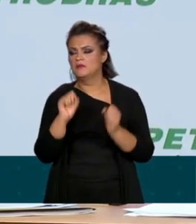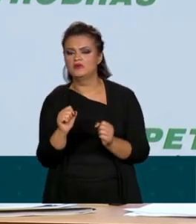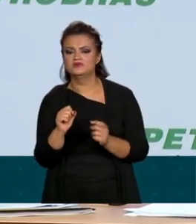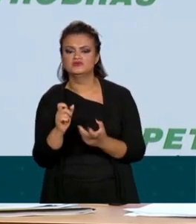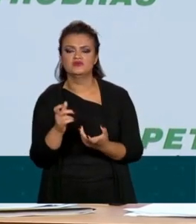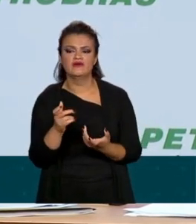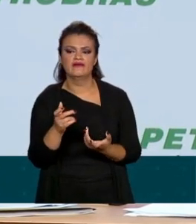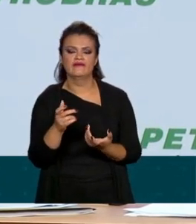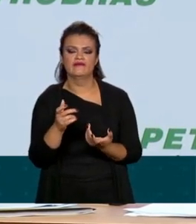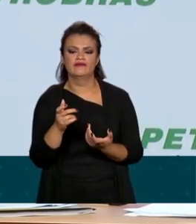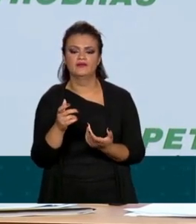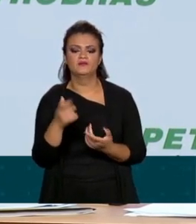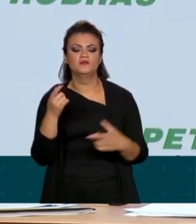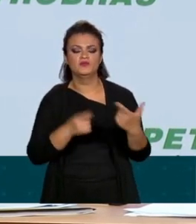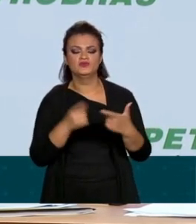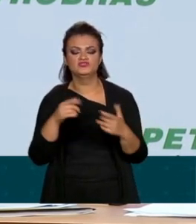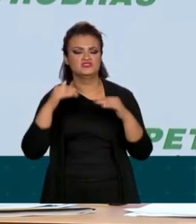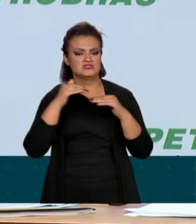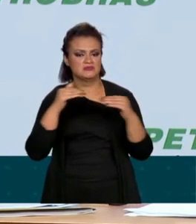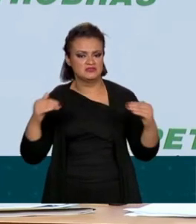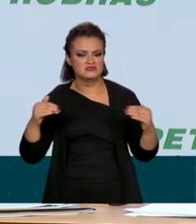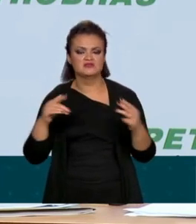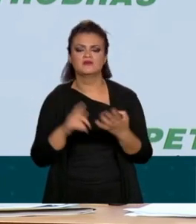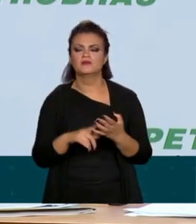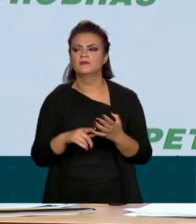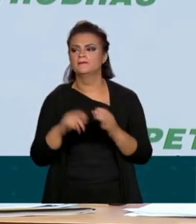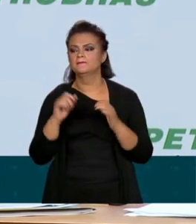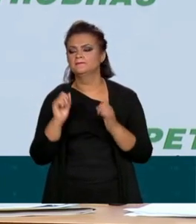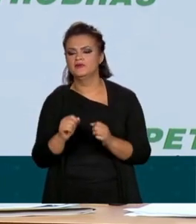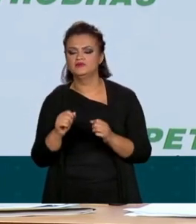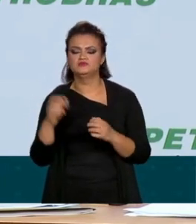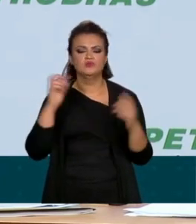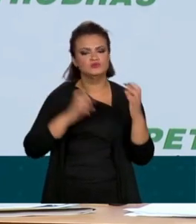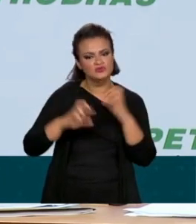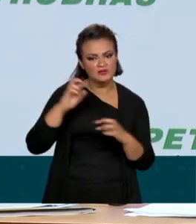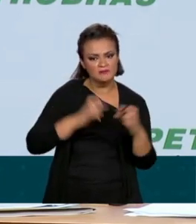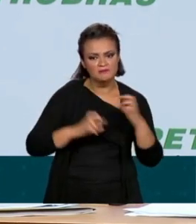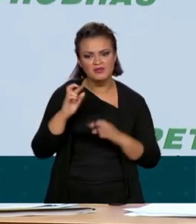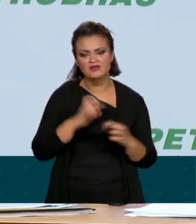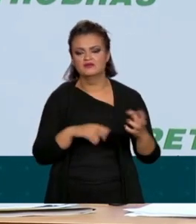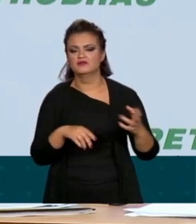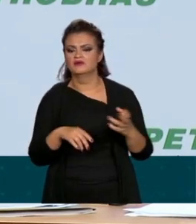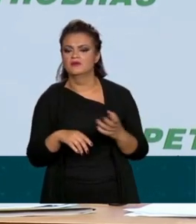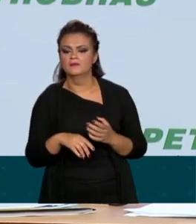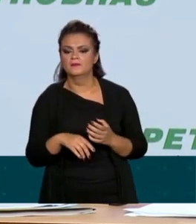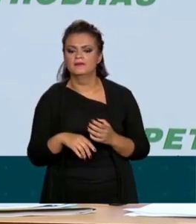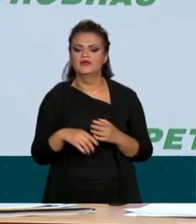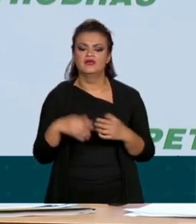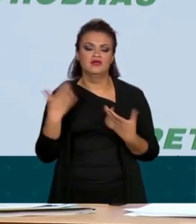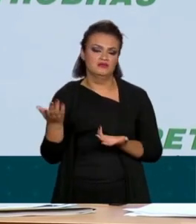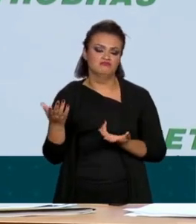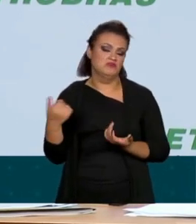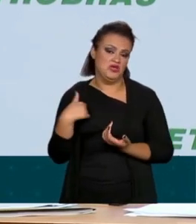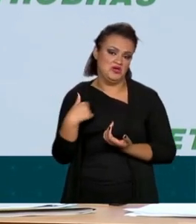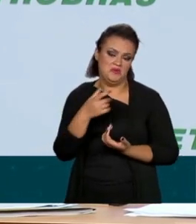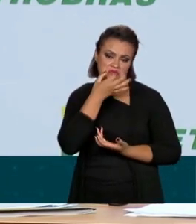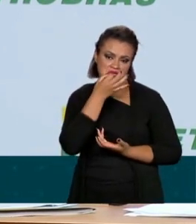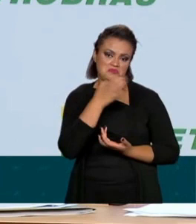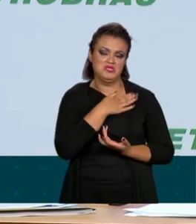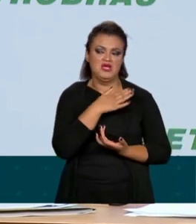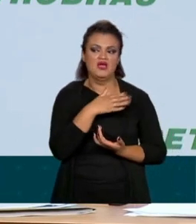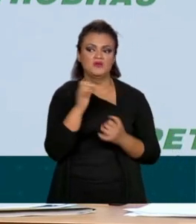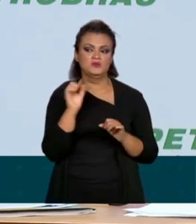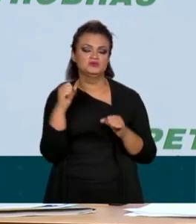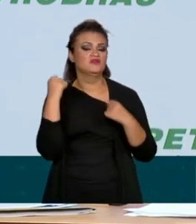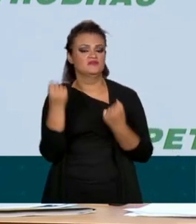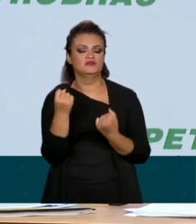política de, por exemplo, conta de estabilização, de monitoramento de estoques estratégicos. Eu, particularmente, sempre